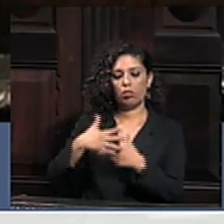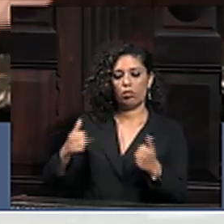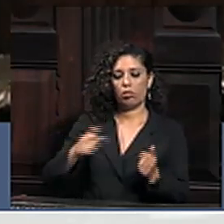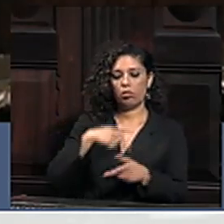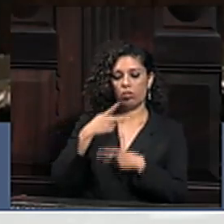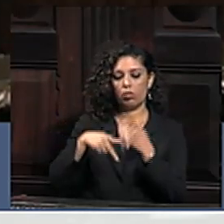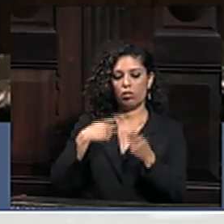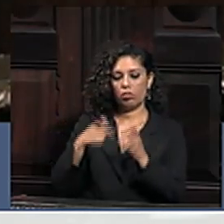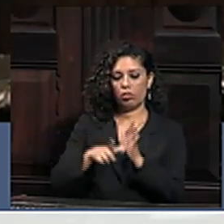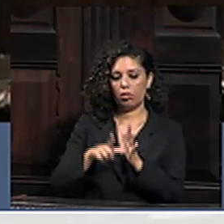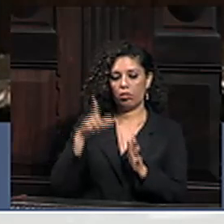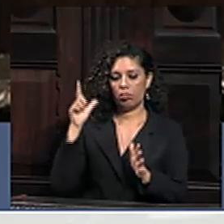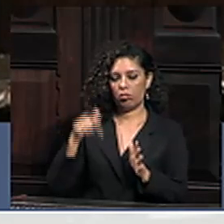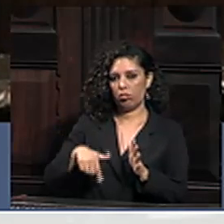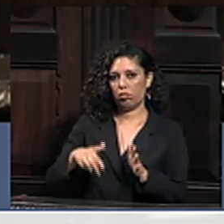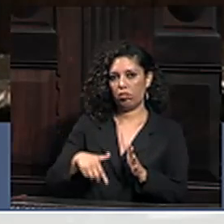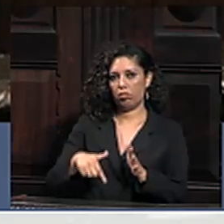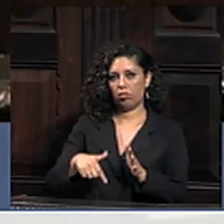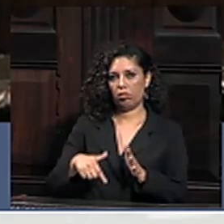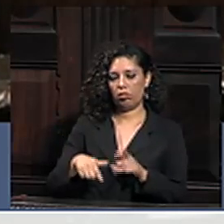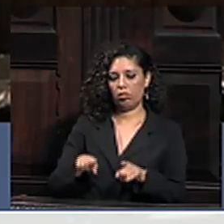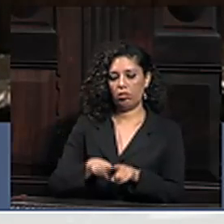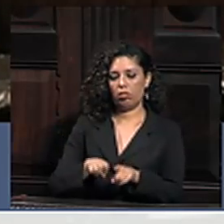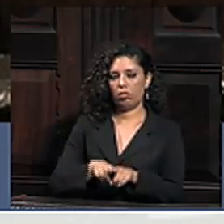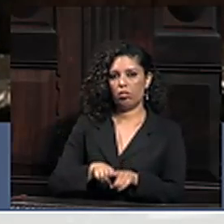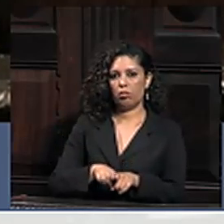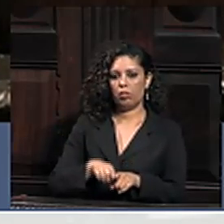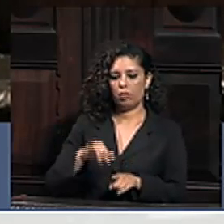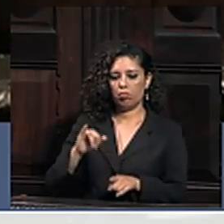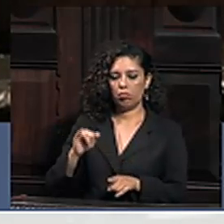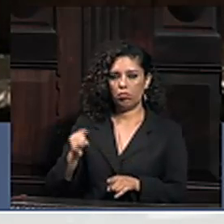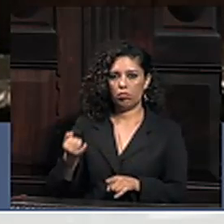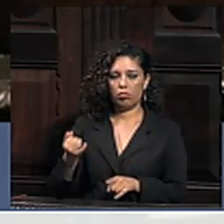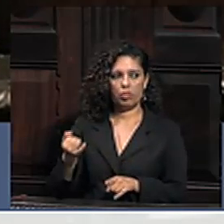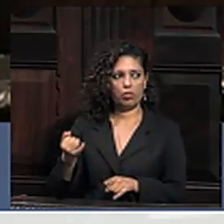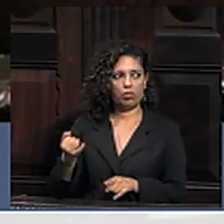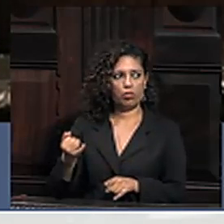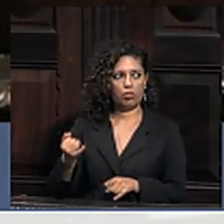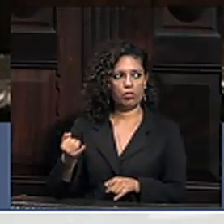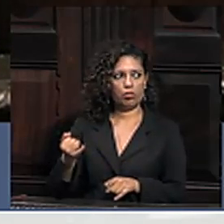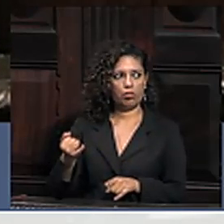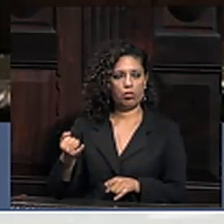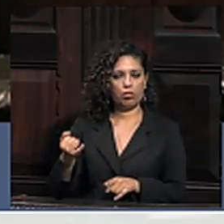e também tirando proveito, no melhor sentido da expressão,